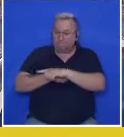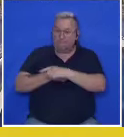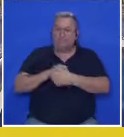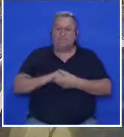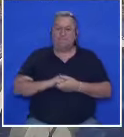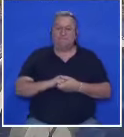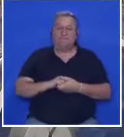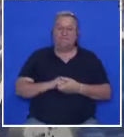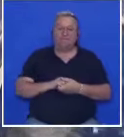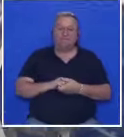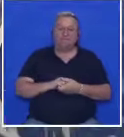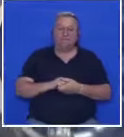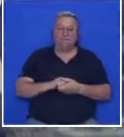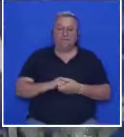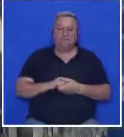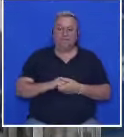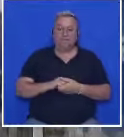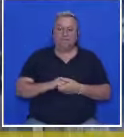Valendo!